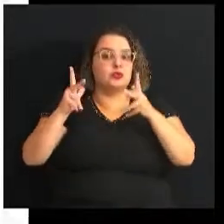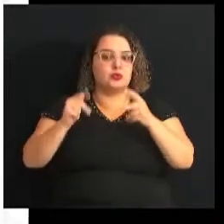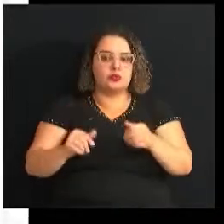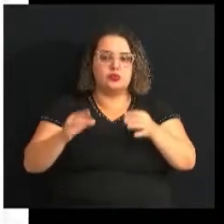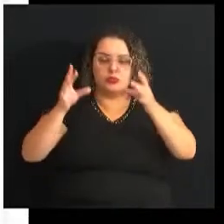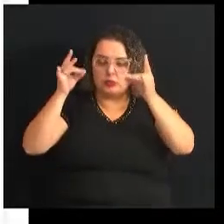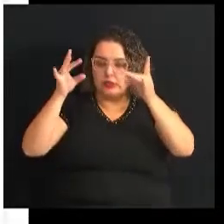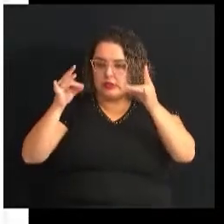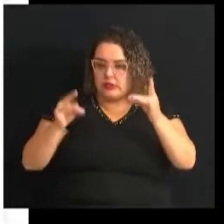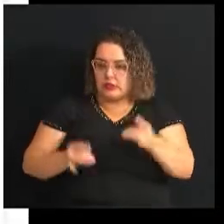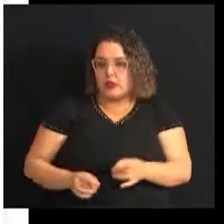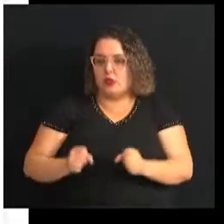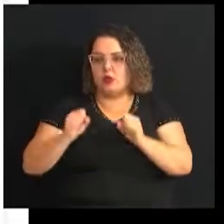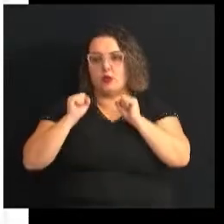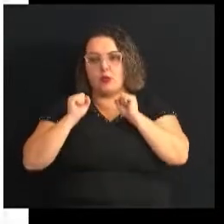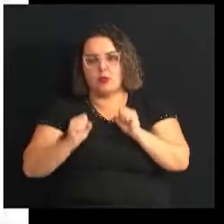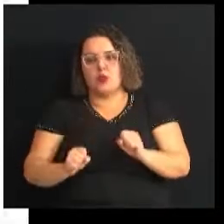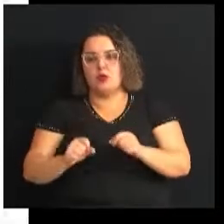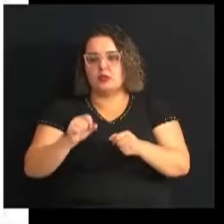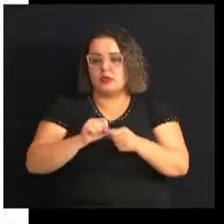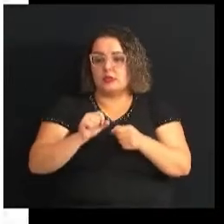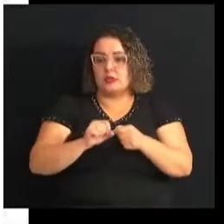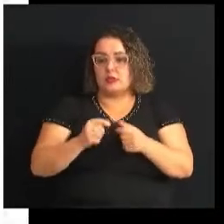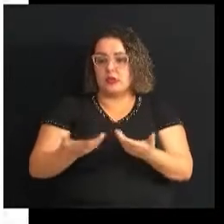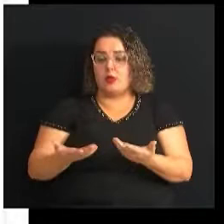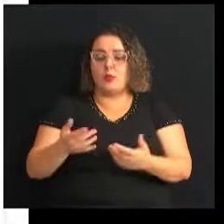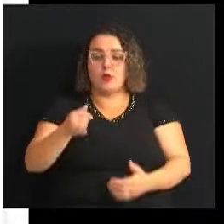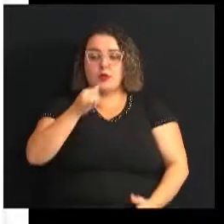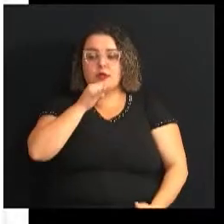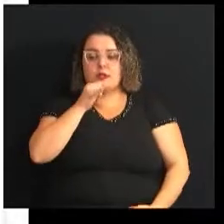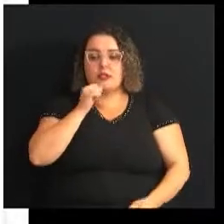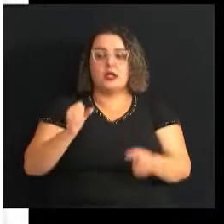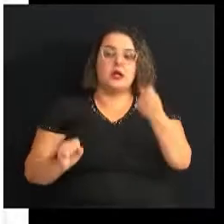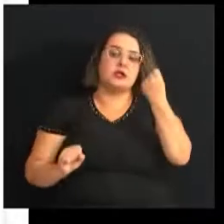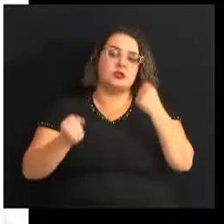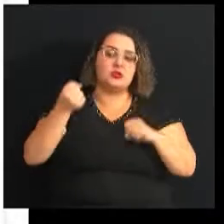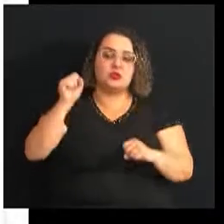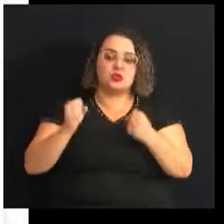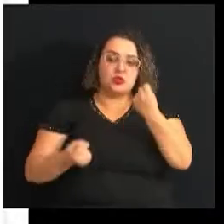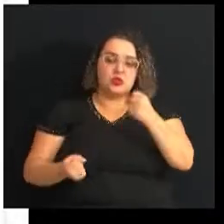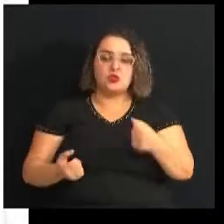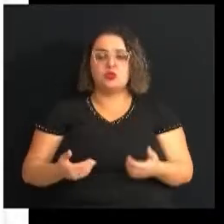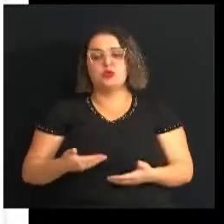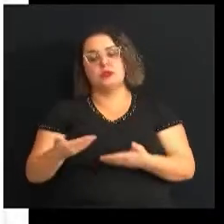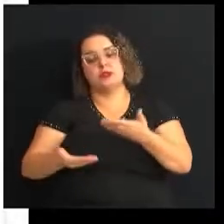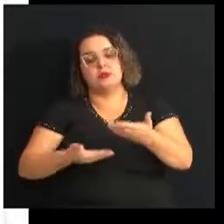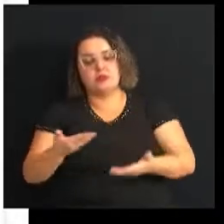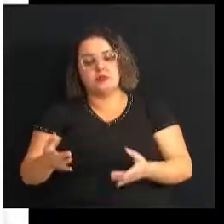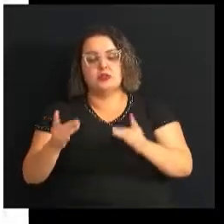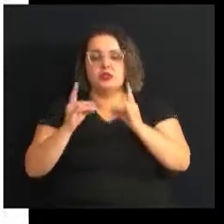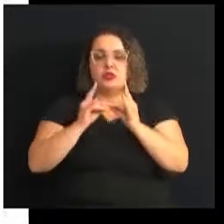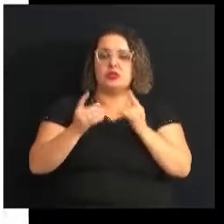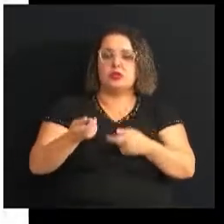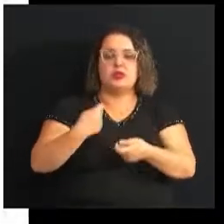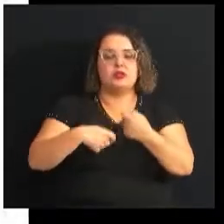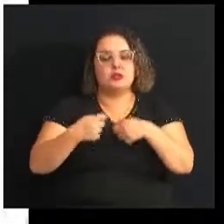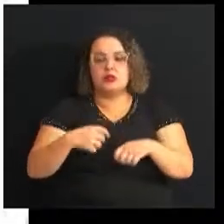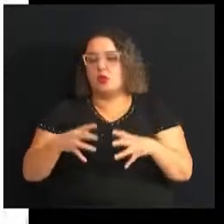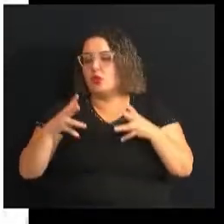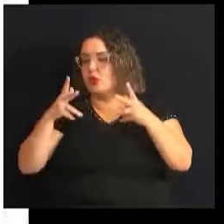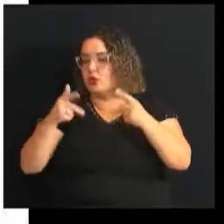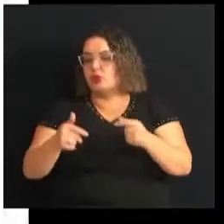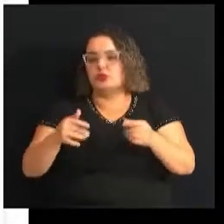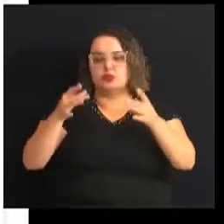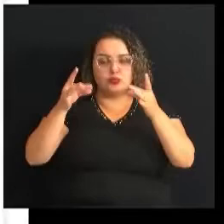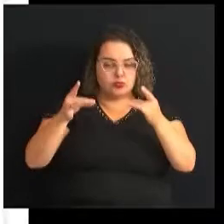o que ele pode fazer no que diz respeito às indústrias, serviço funerário, administração, regular. Então, tudo que